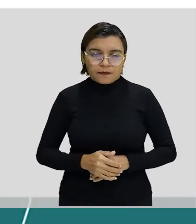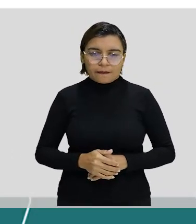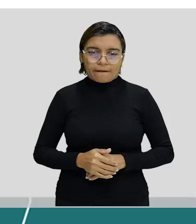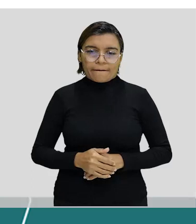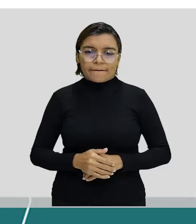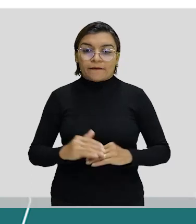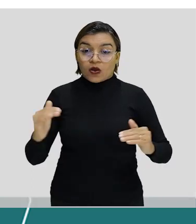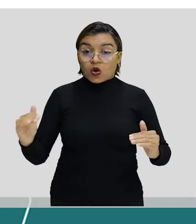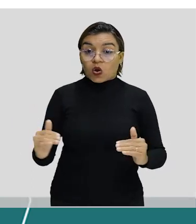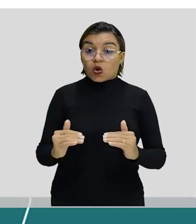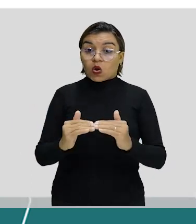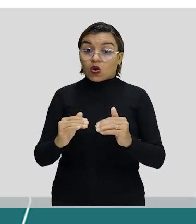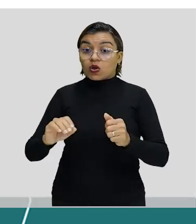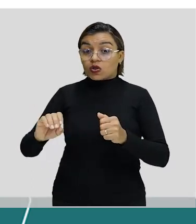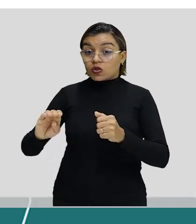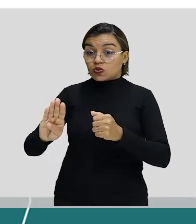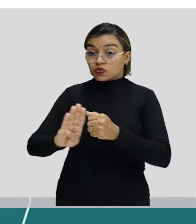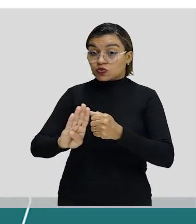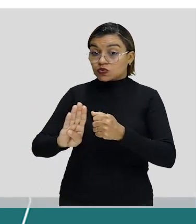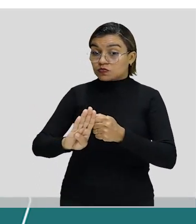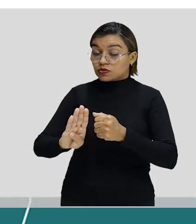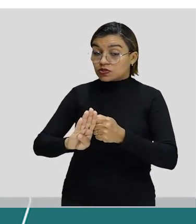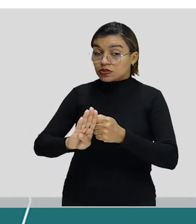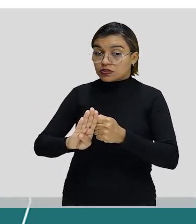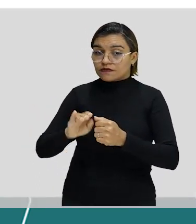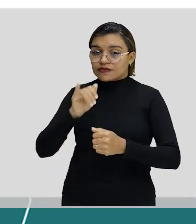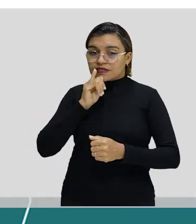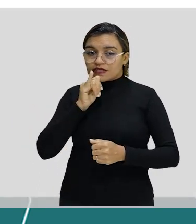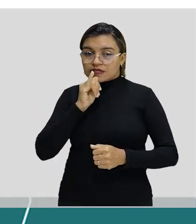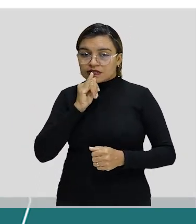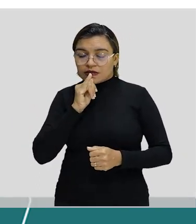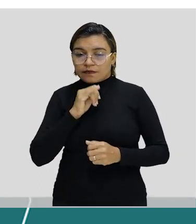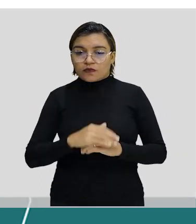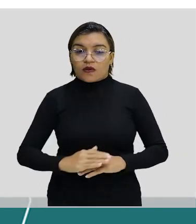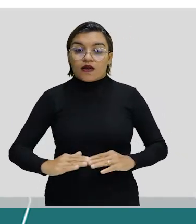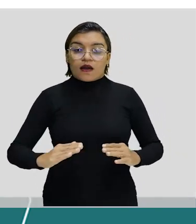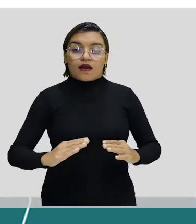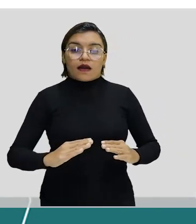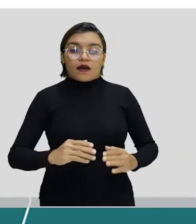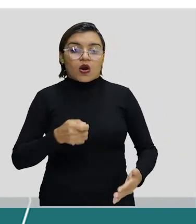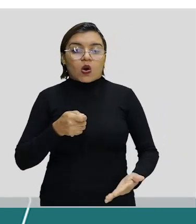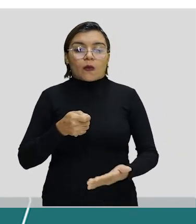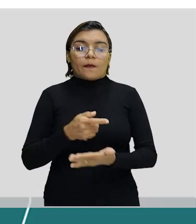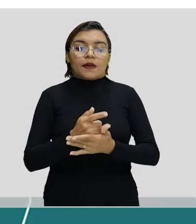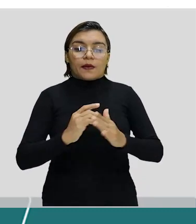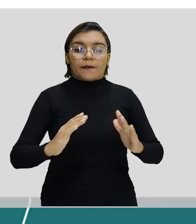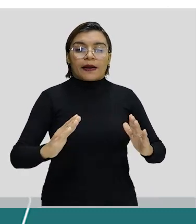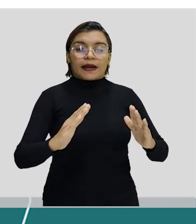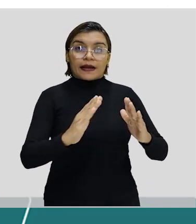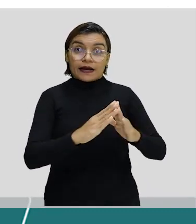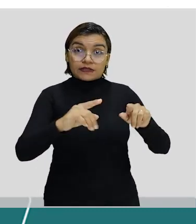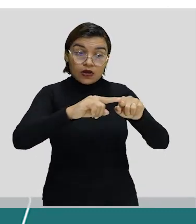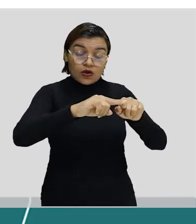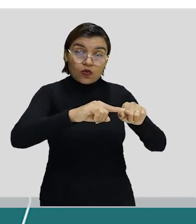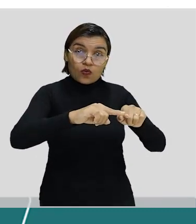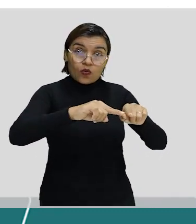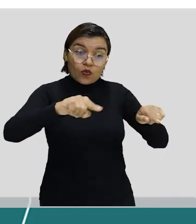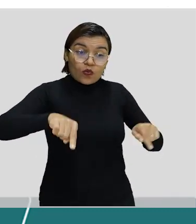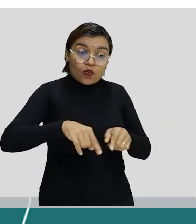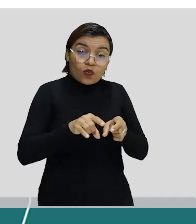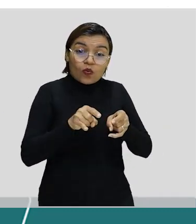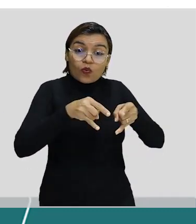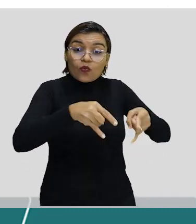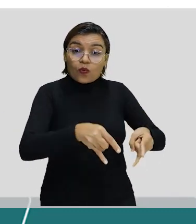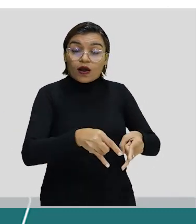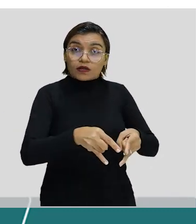concorda com o substantivo mais próximo? Olha só, comprei uma casa com amplo quarto e sala. Só um exemplo. Amplo é